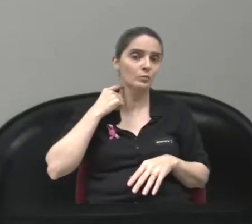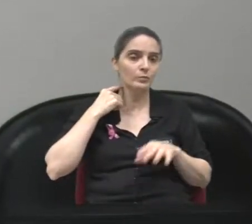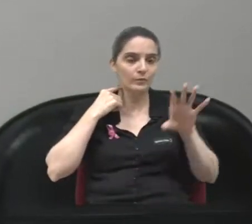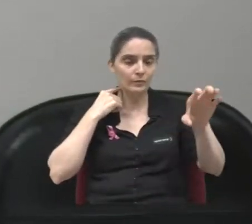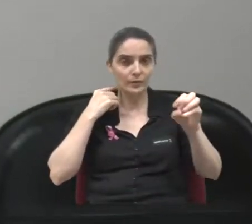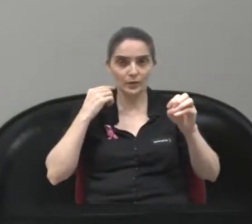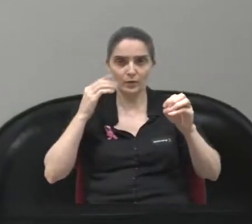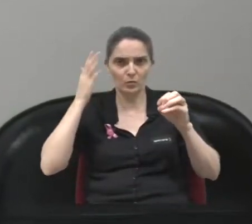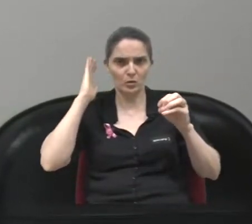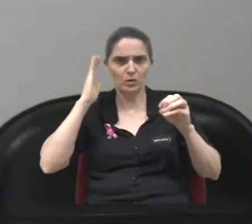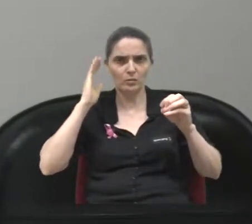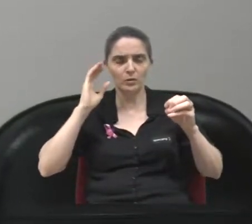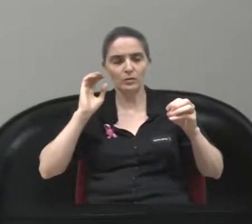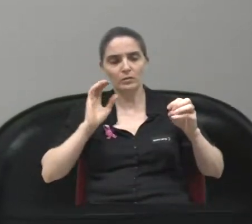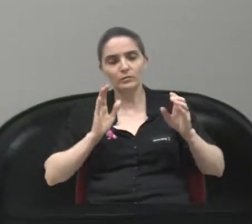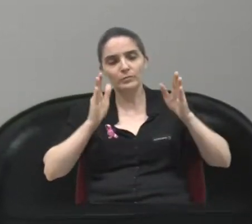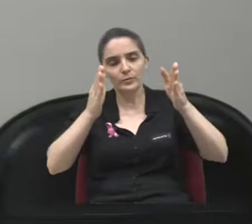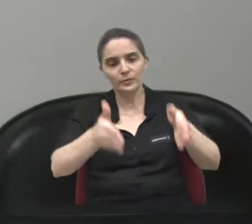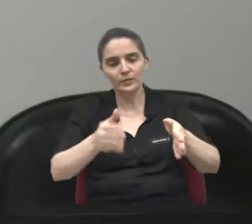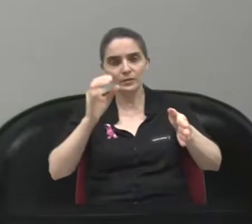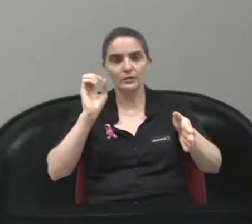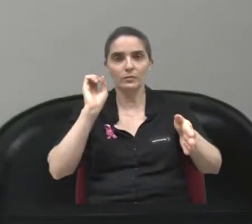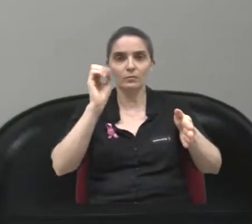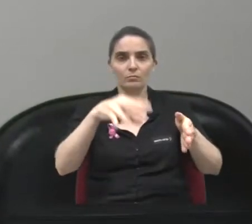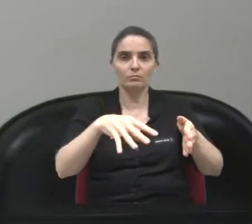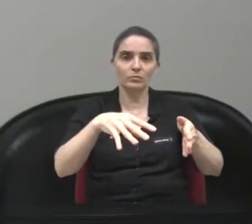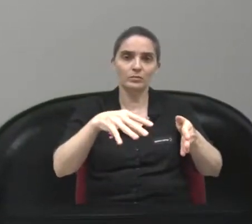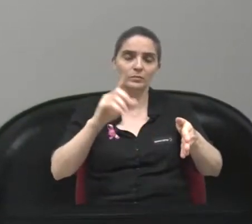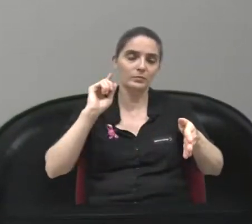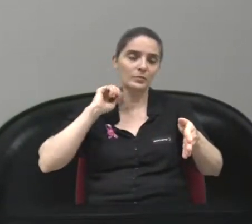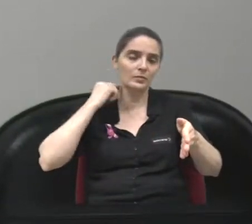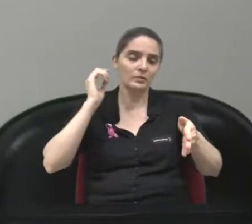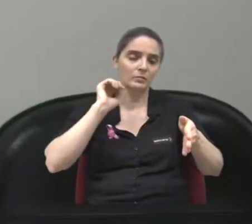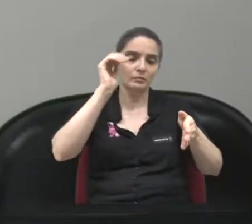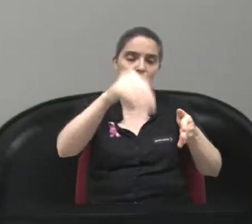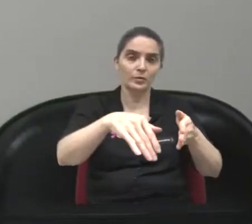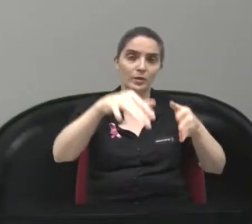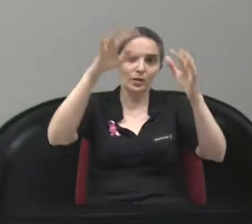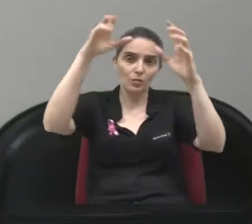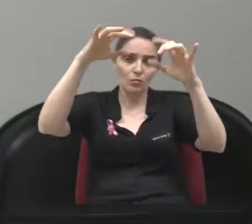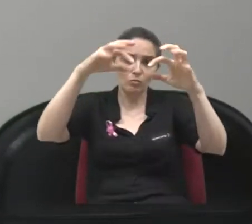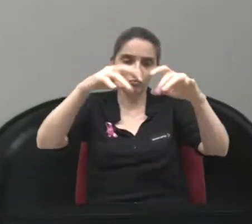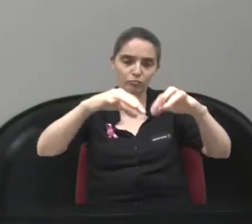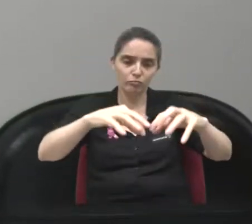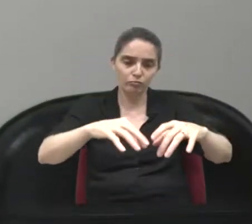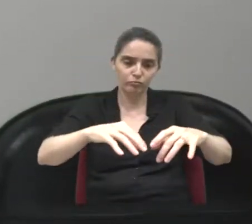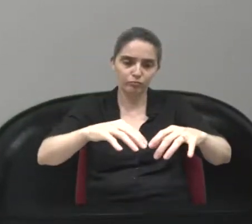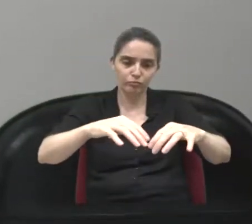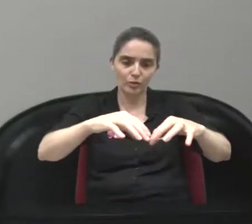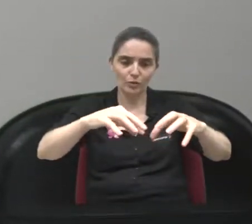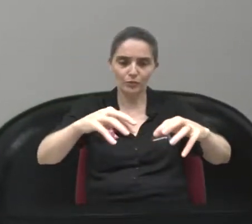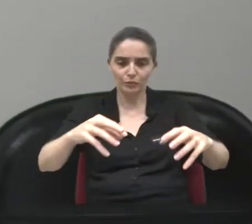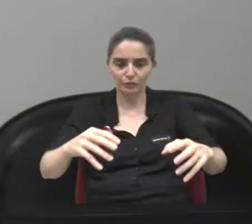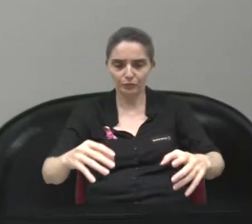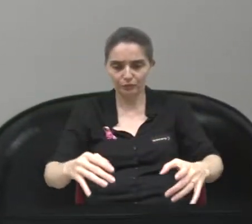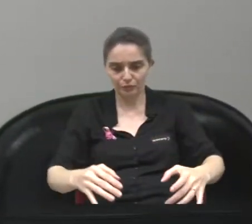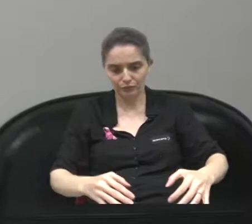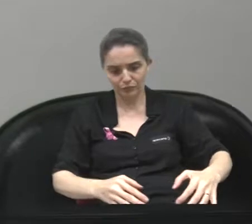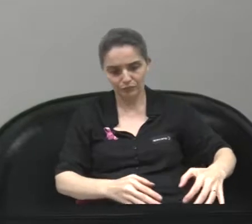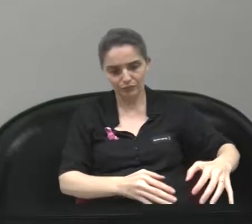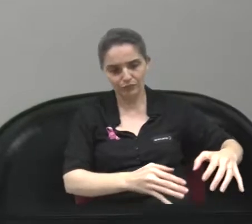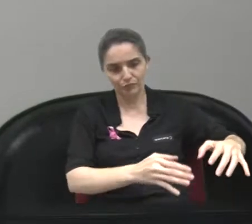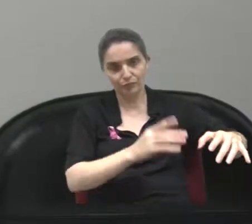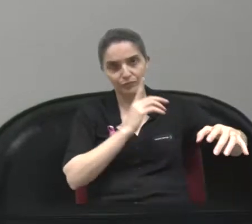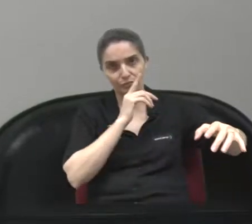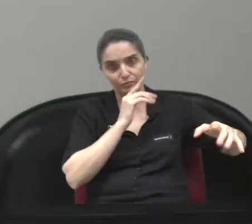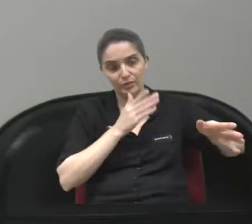deixa a caçamba, eles atiram o lixo na caçamba, fica fora, quando vem a chuva, vai para o rio. Sim, e o fogo, exatamente. Então, o que